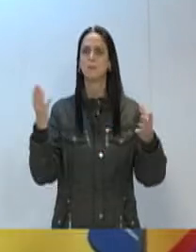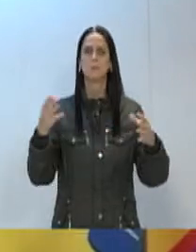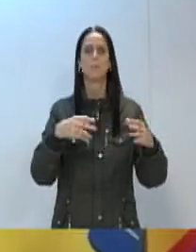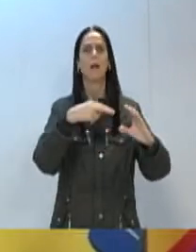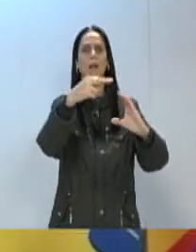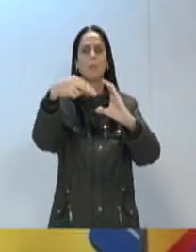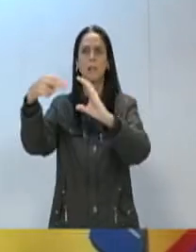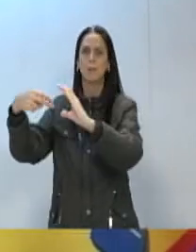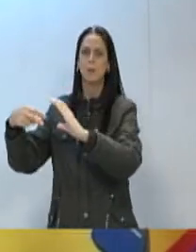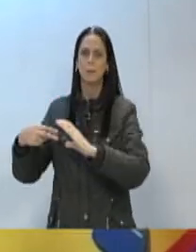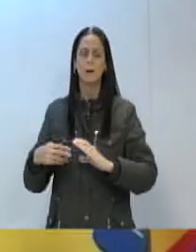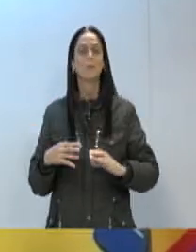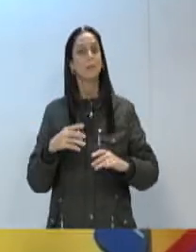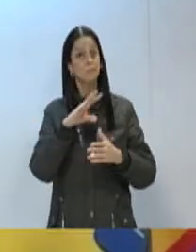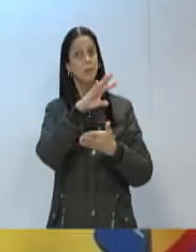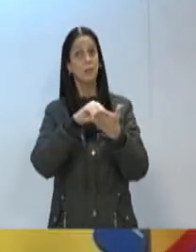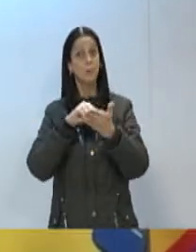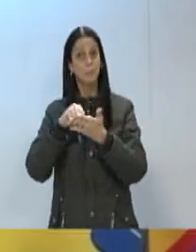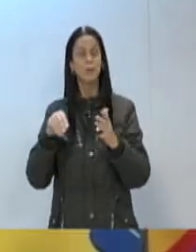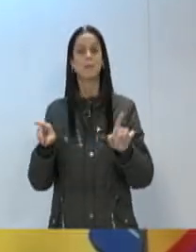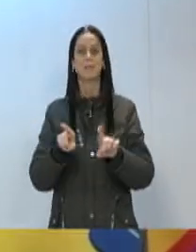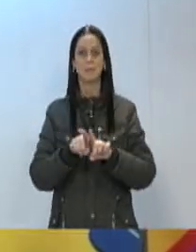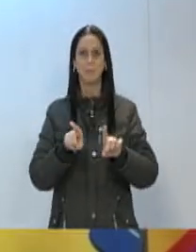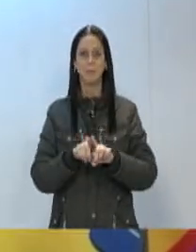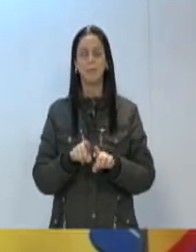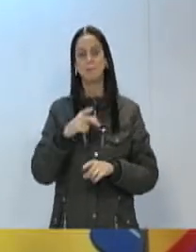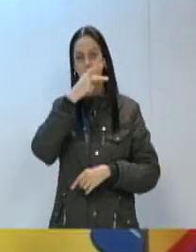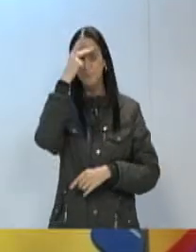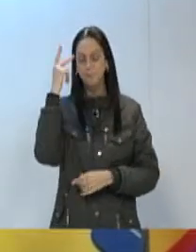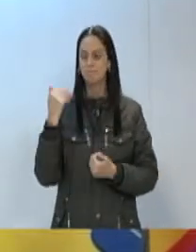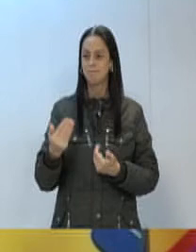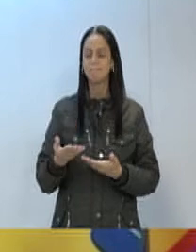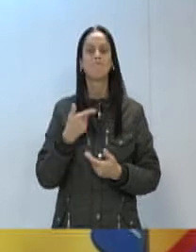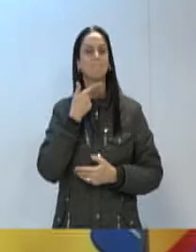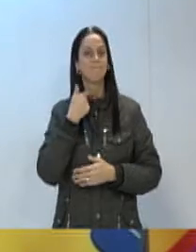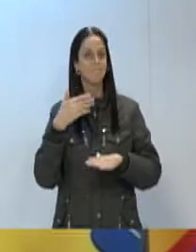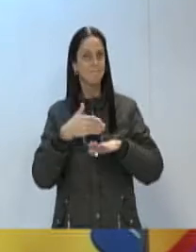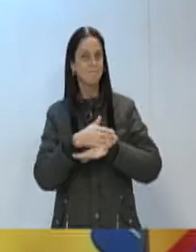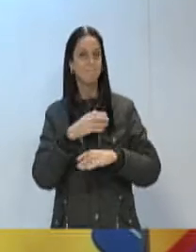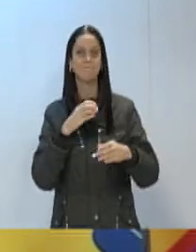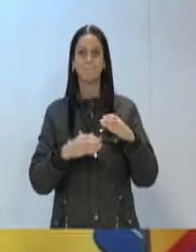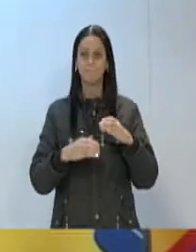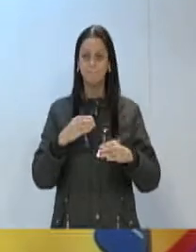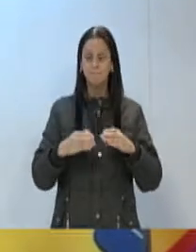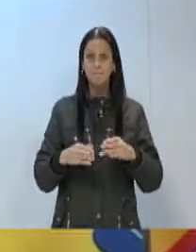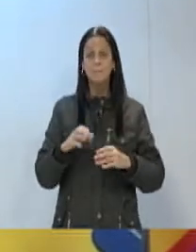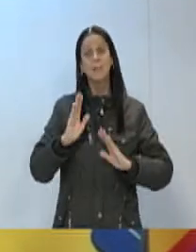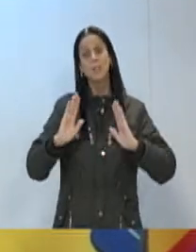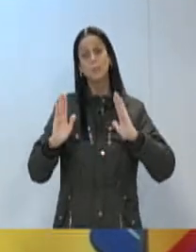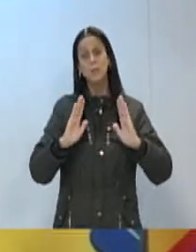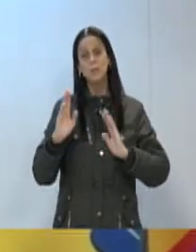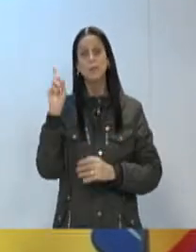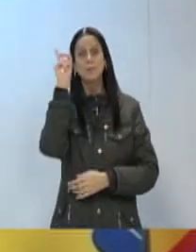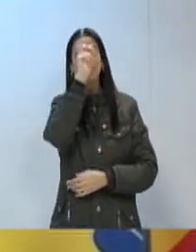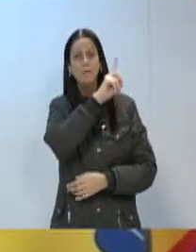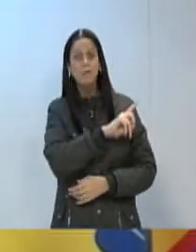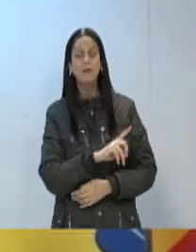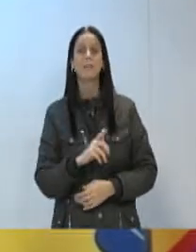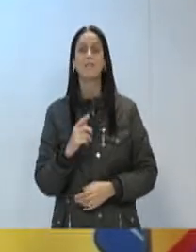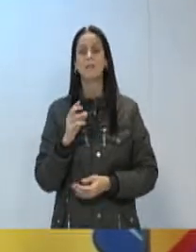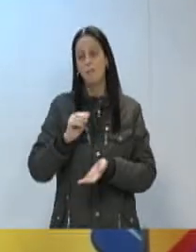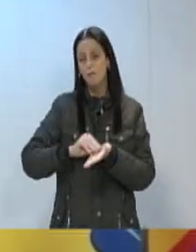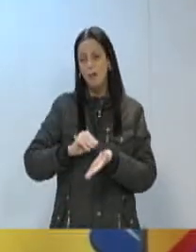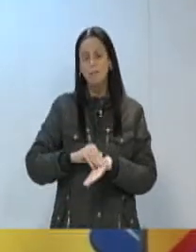especialmente né todas as pessoas que quiserem participar de um concurso público estiverem passando por uma situação de vulnerabilidade social